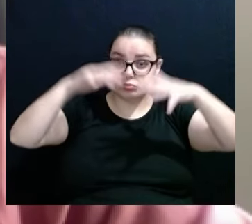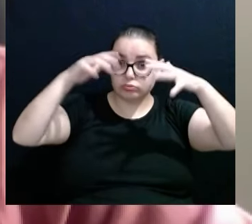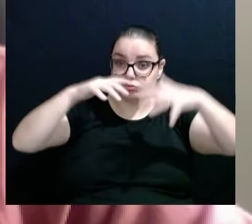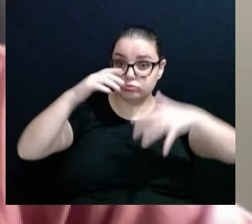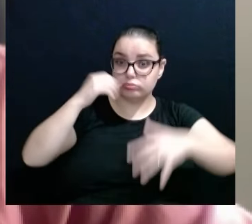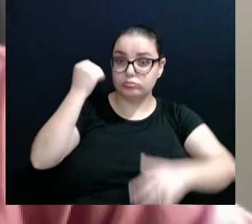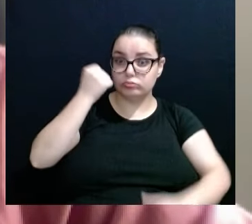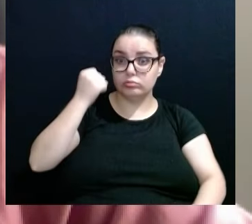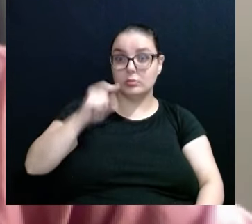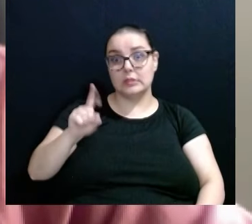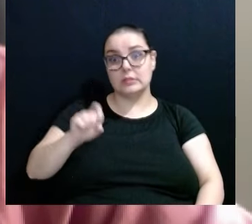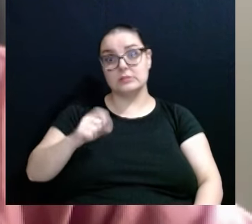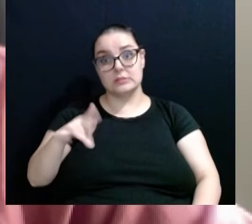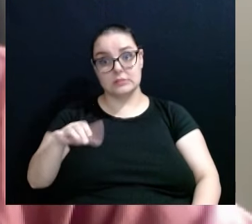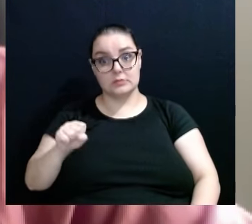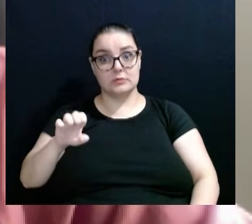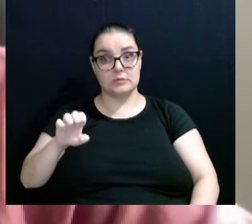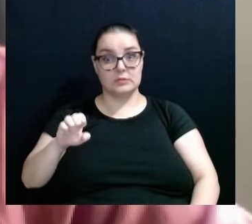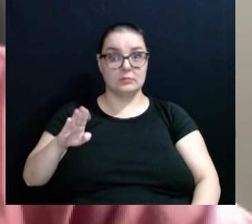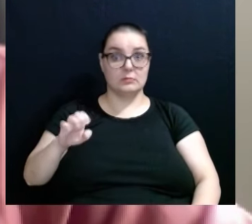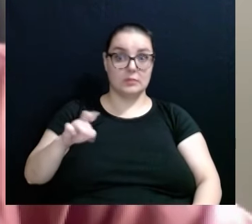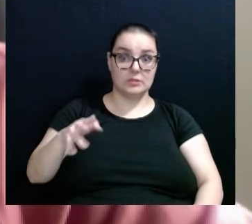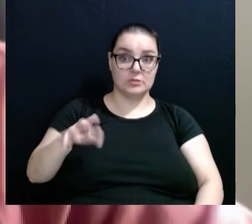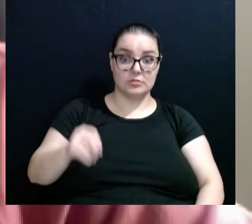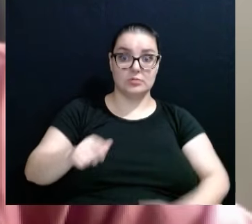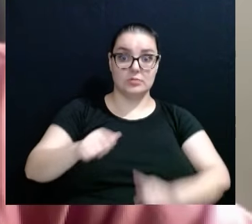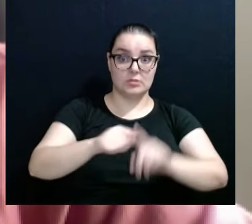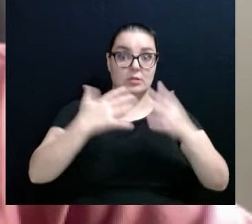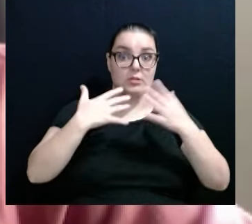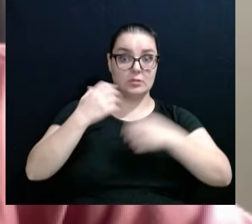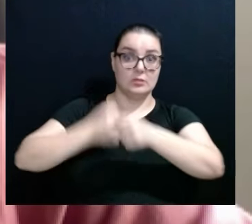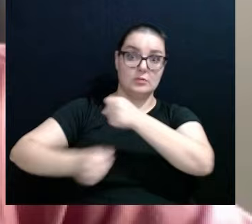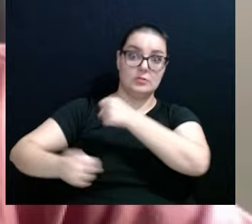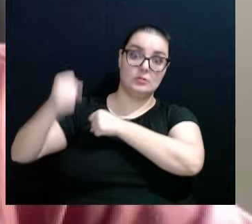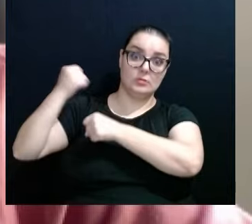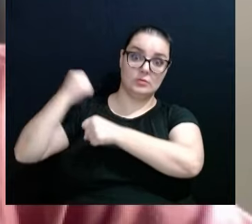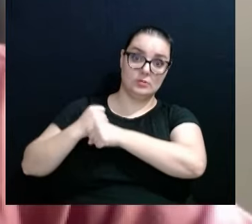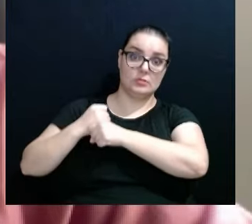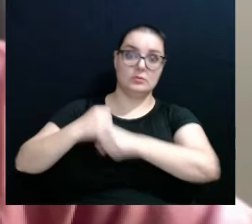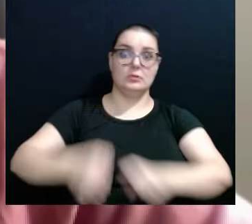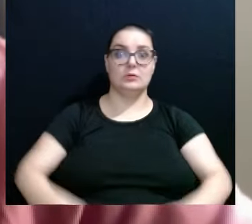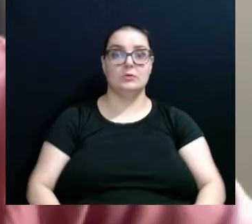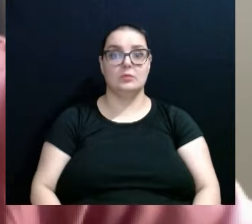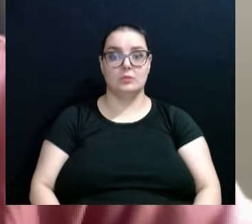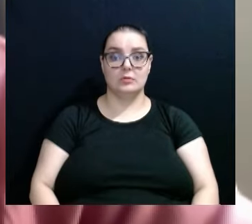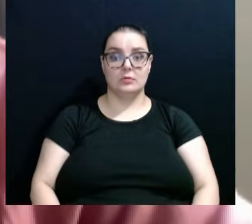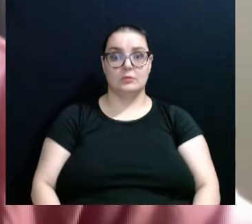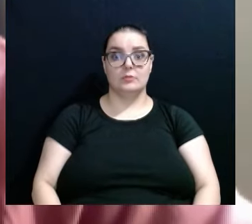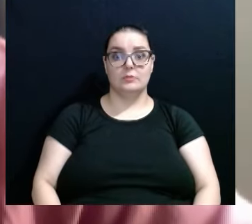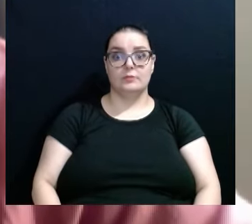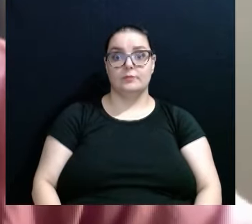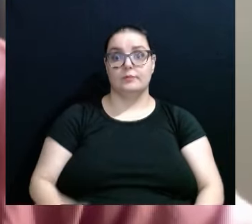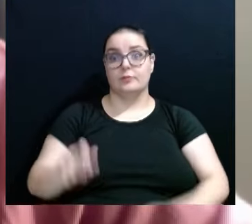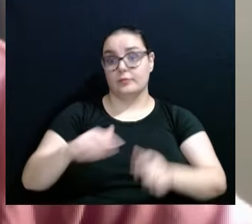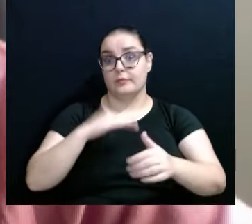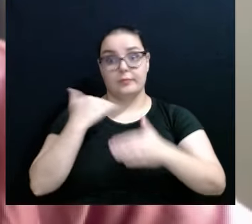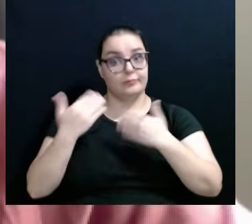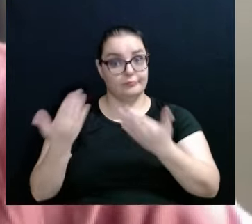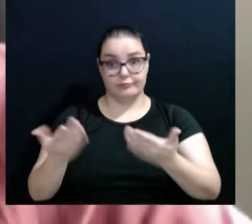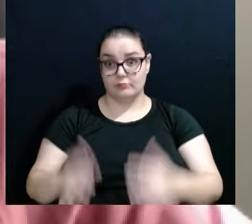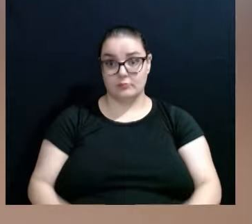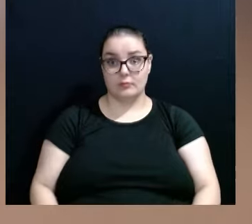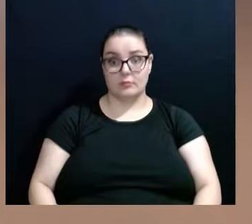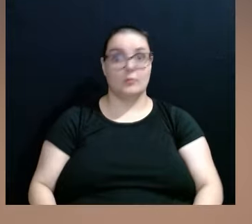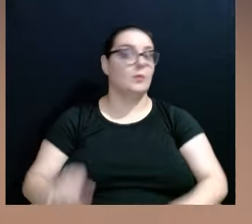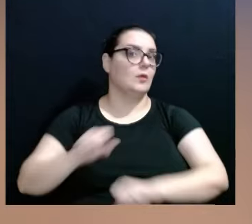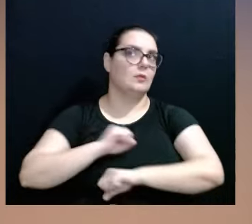aquelas chuvas muito severas em São Sebastião, em janeiro do ano passado, e morreram